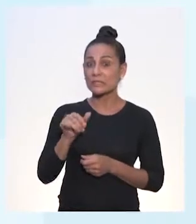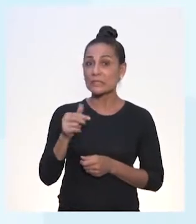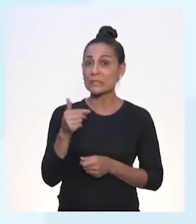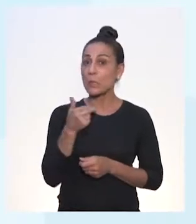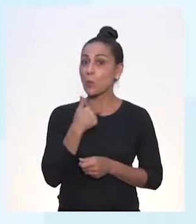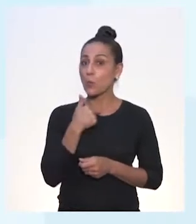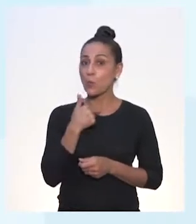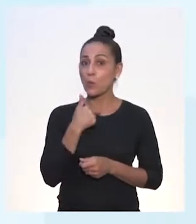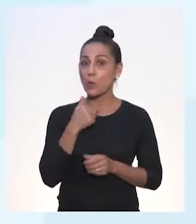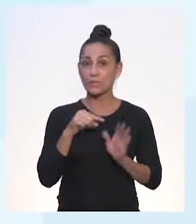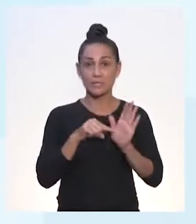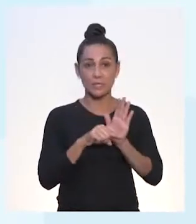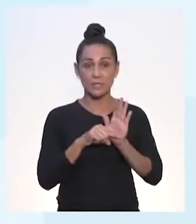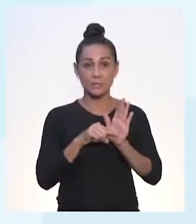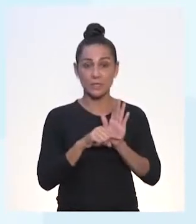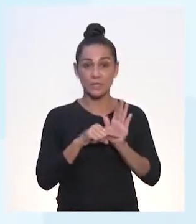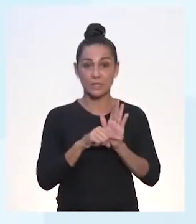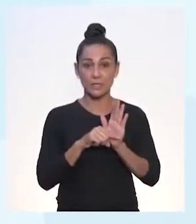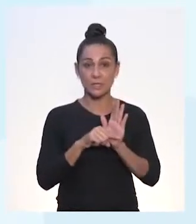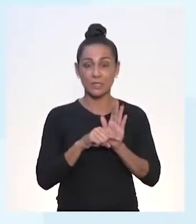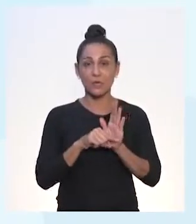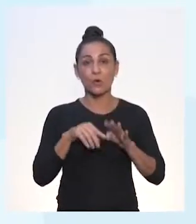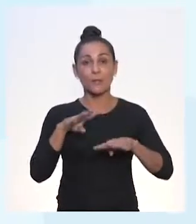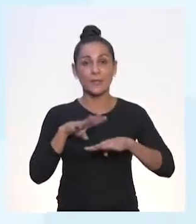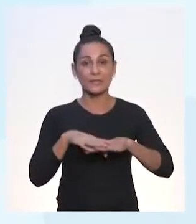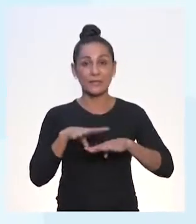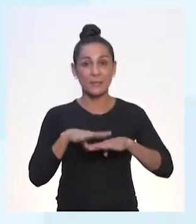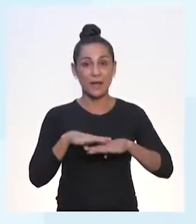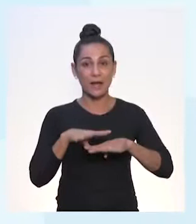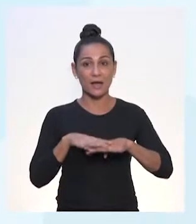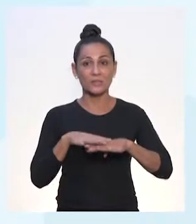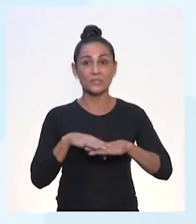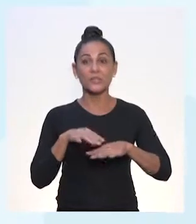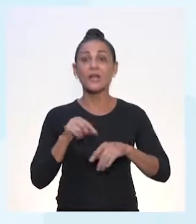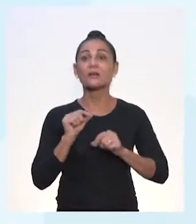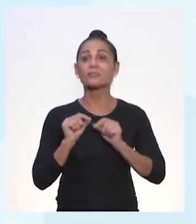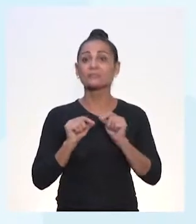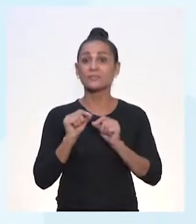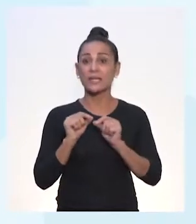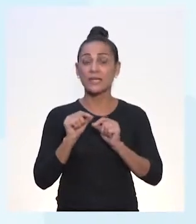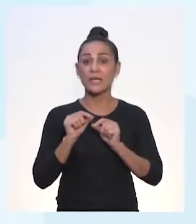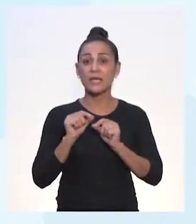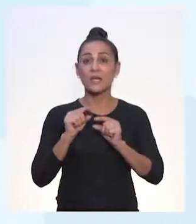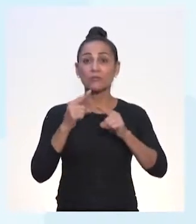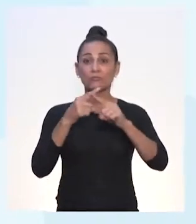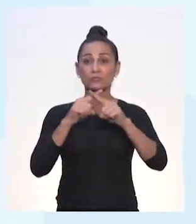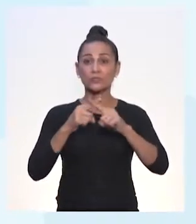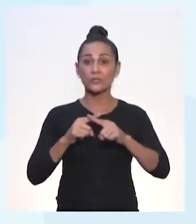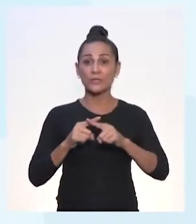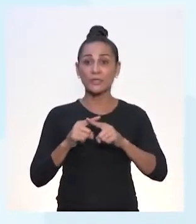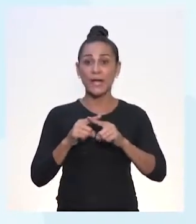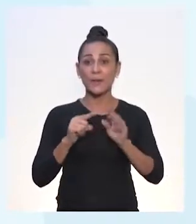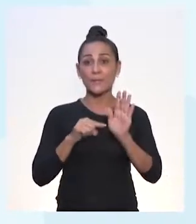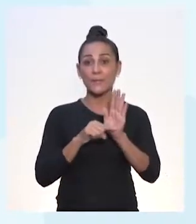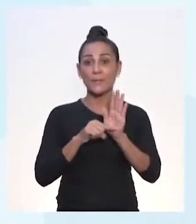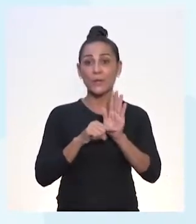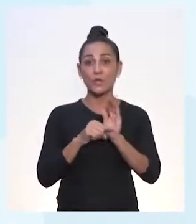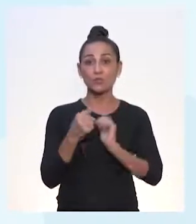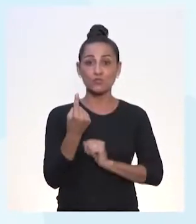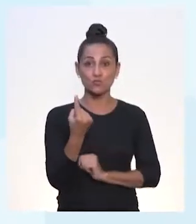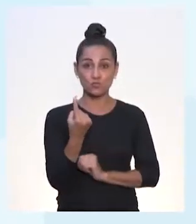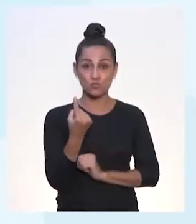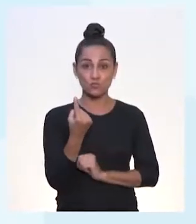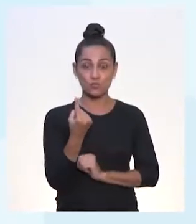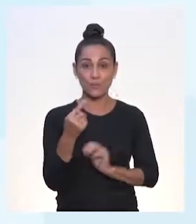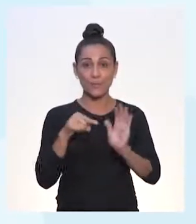ser negativa. Um artifício matemático que nós chamamos, que é multiplicar por menos 1, né, Osmar? Sim. Então eu multiplico